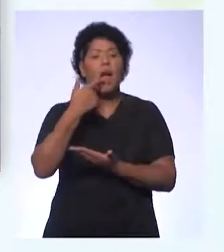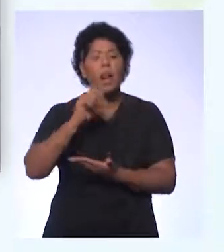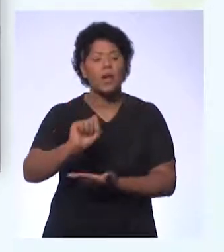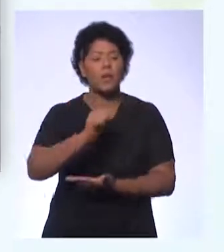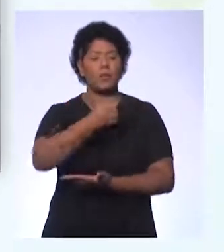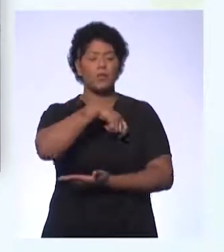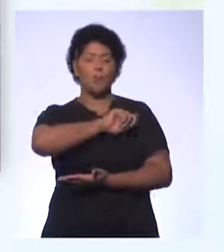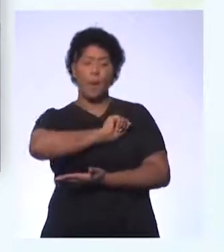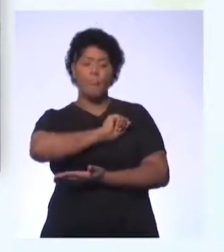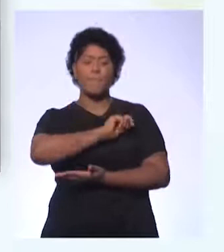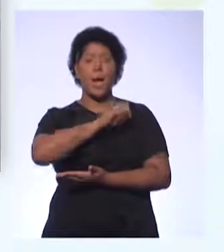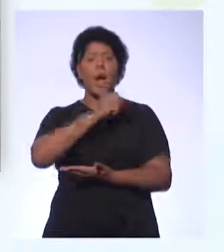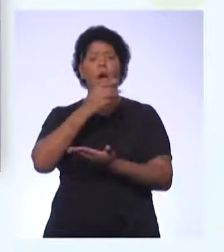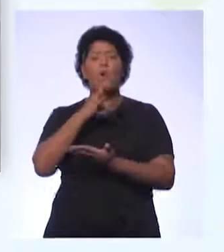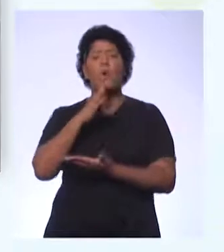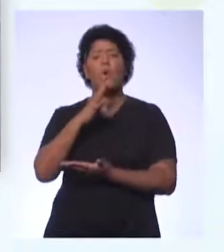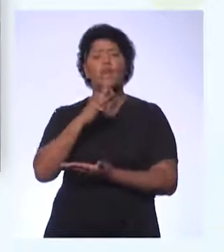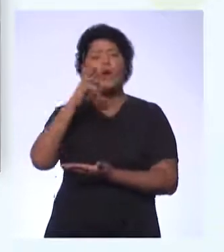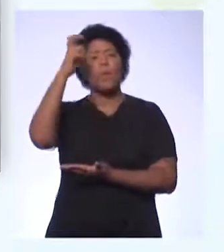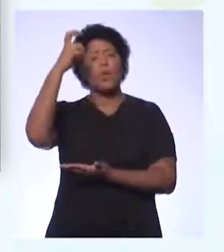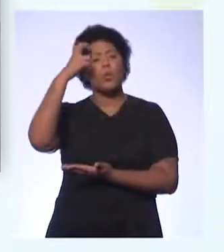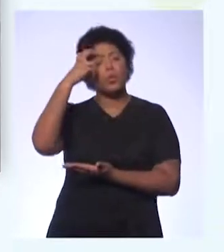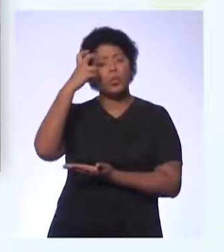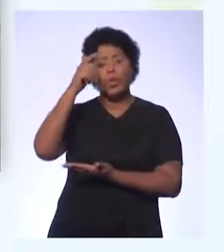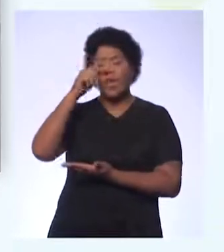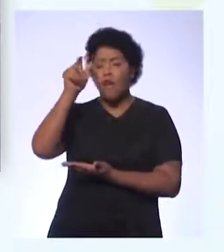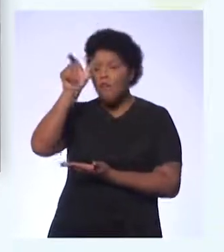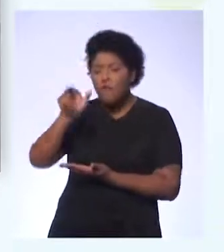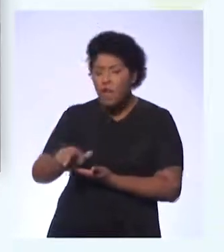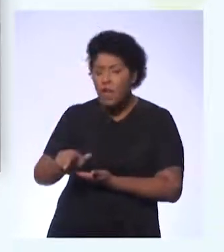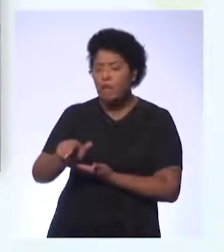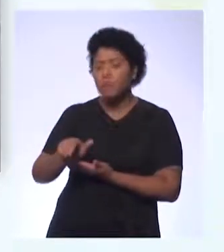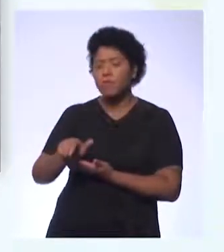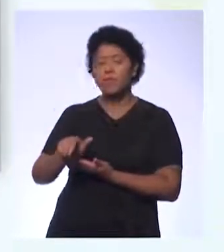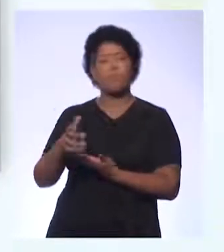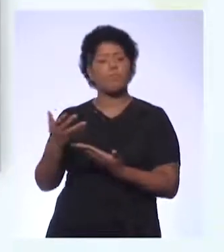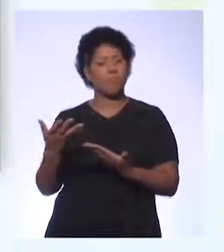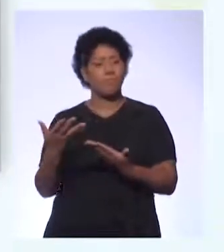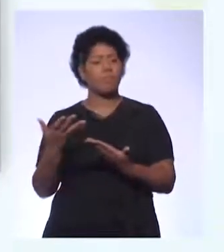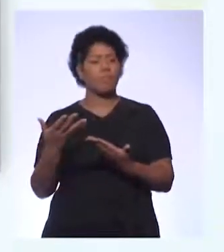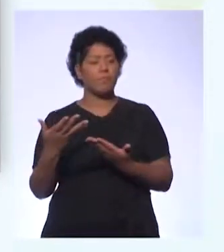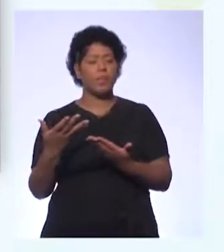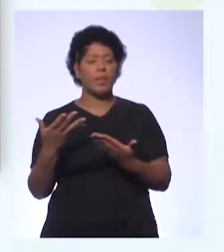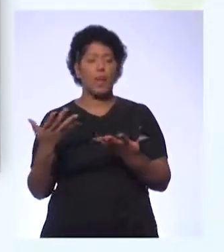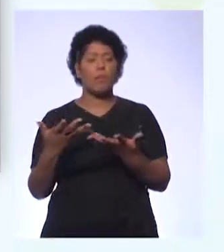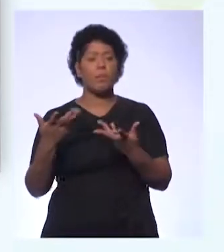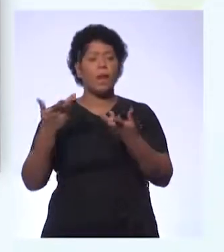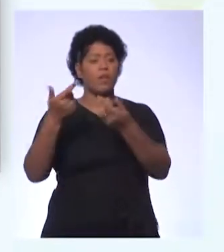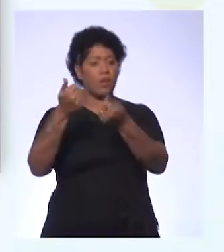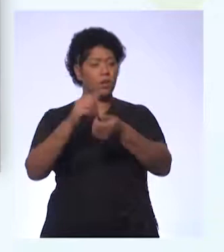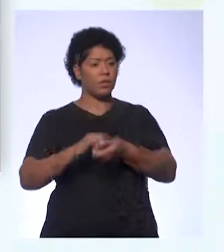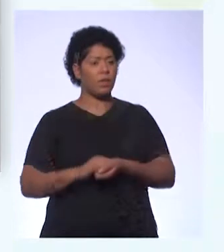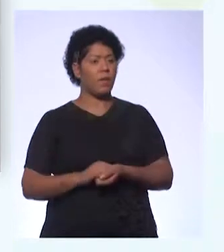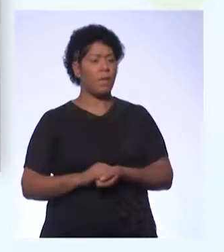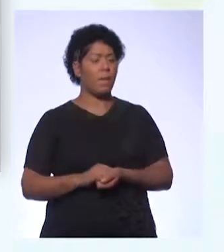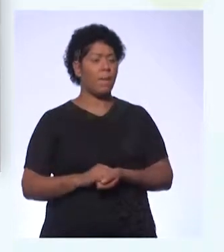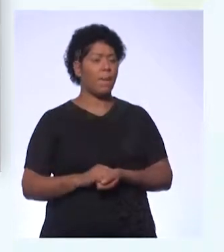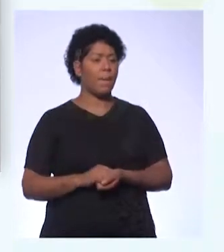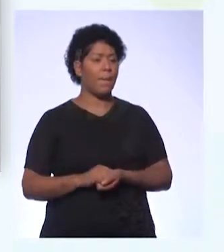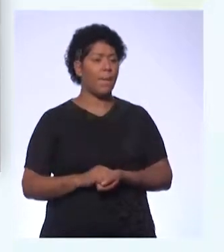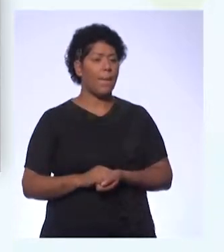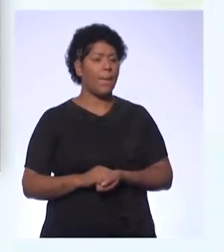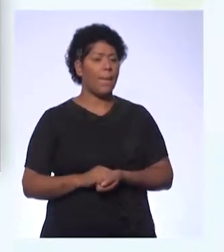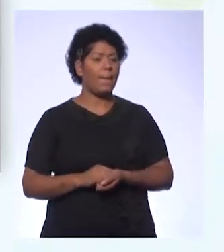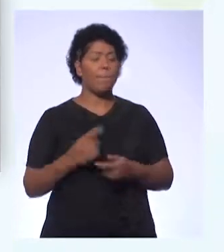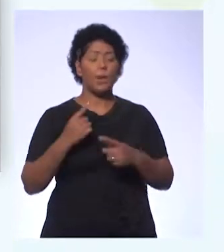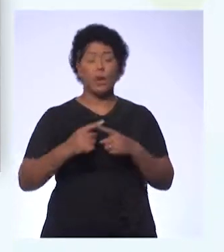uma cultura que eu admiro, que agora eu quero passar a curtir mais, assim. Quando você traz uma cultura que a gente não tem